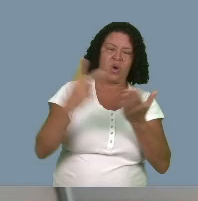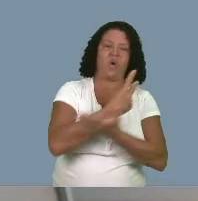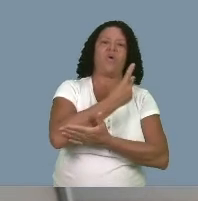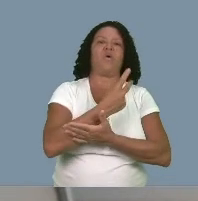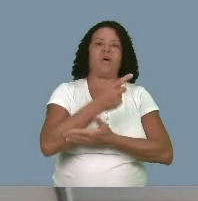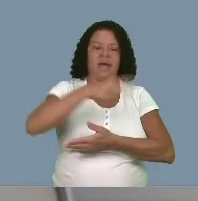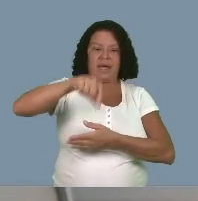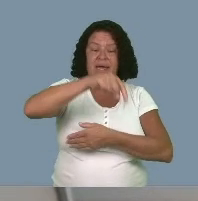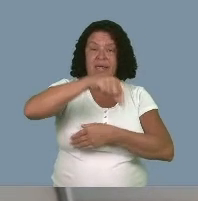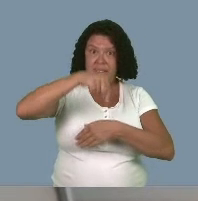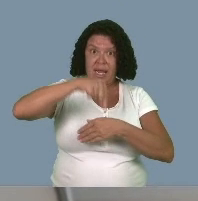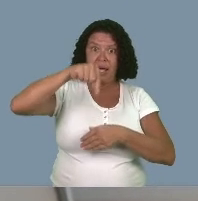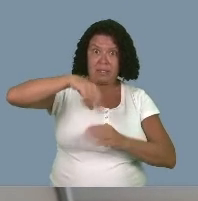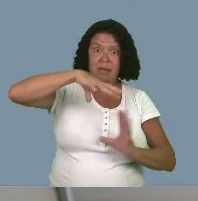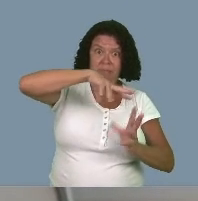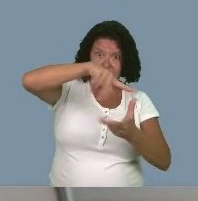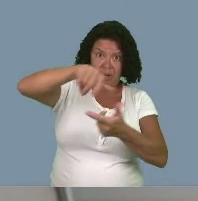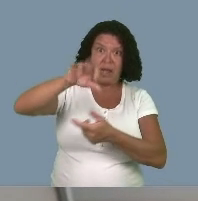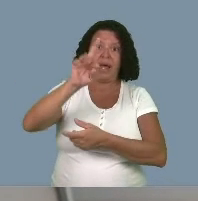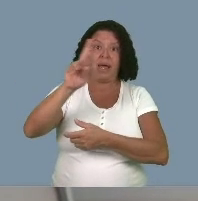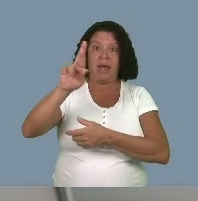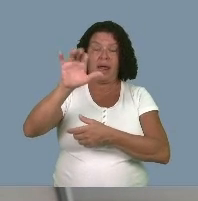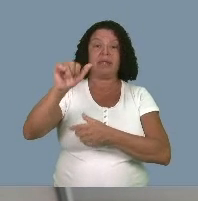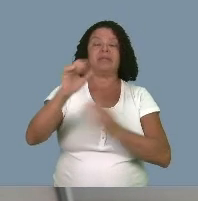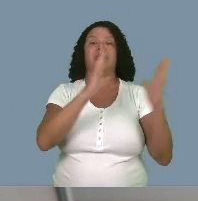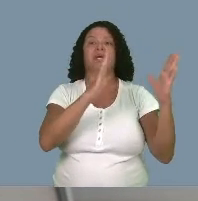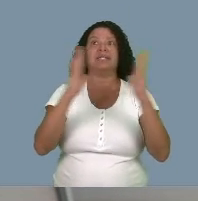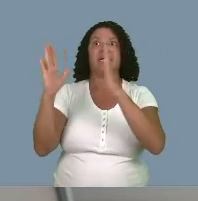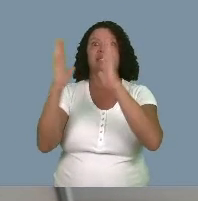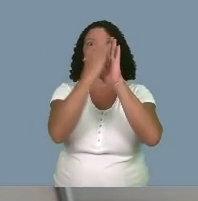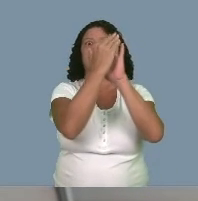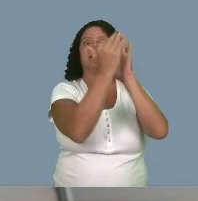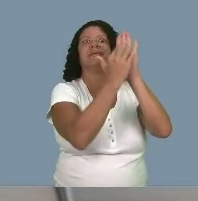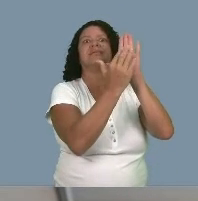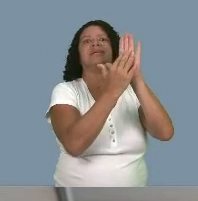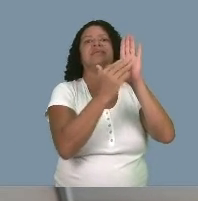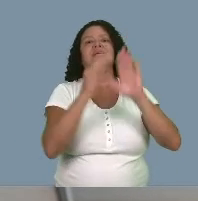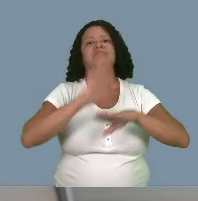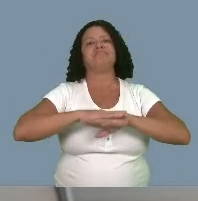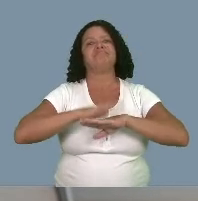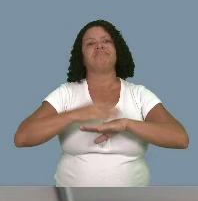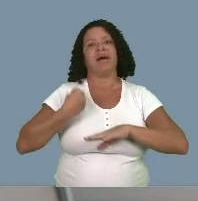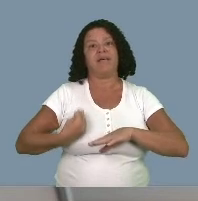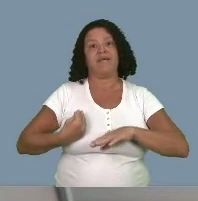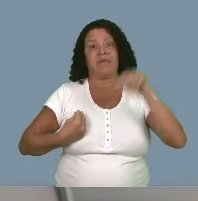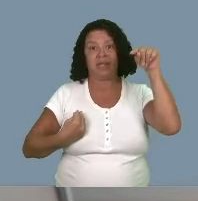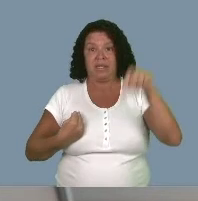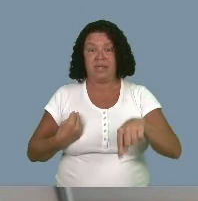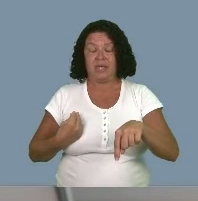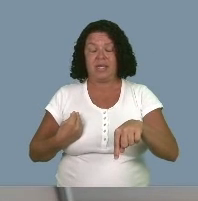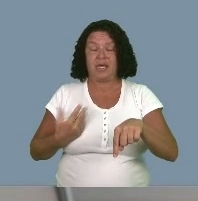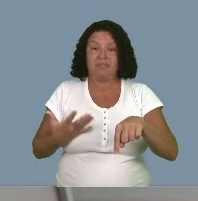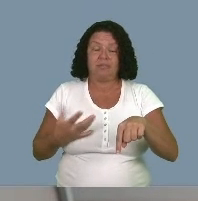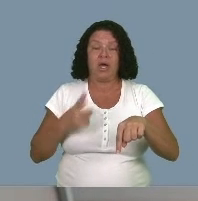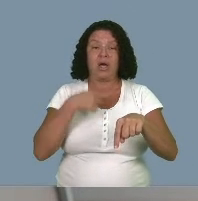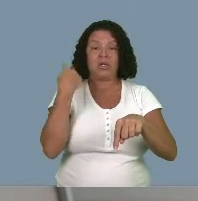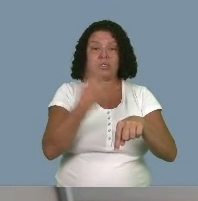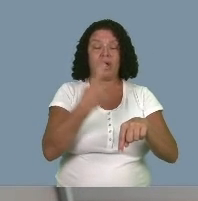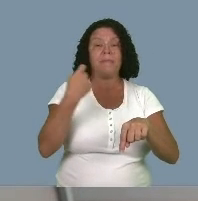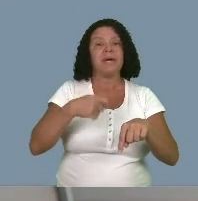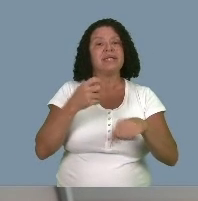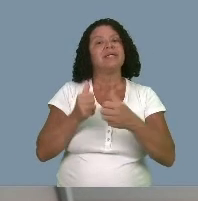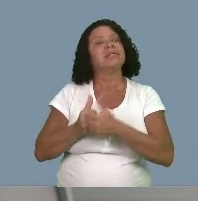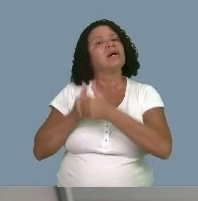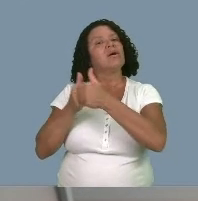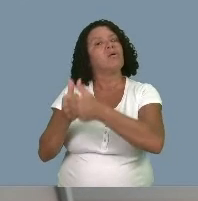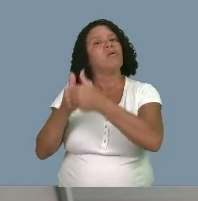vigorará nesse planeta rumo à regeneração dos seus próprios habitantes. E todos nós precisamos